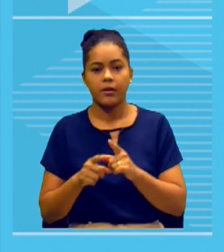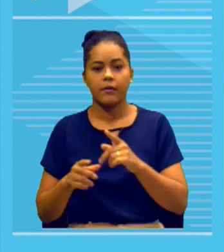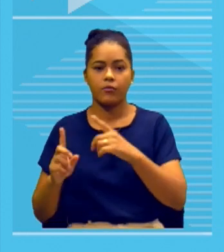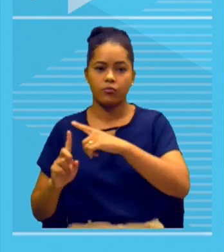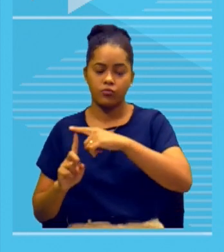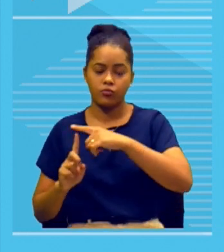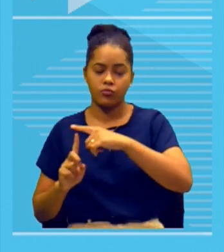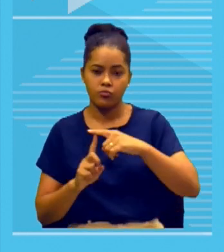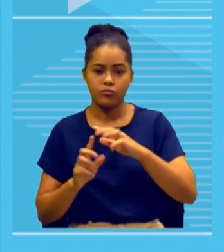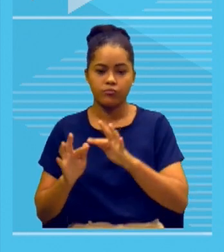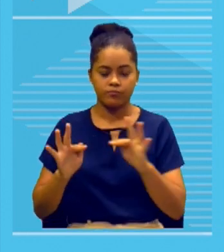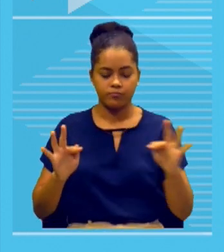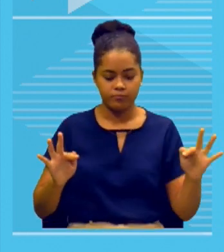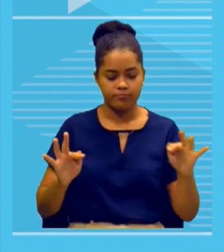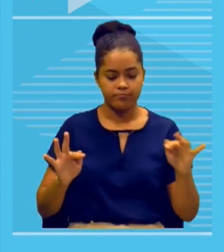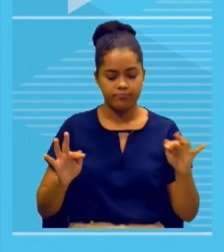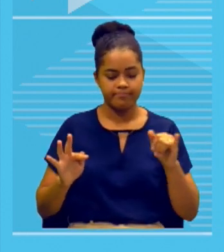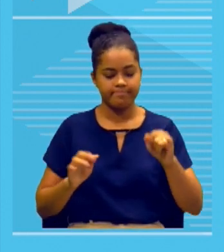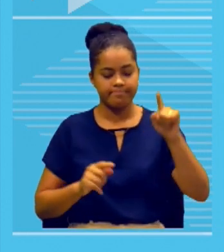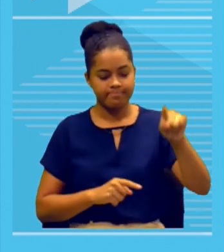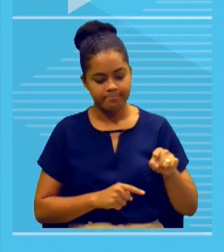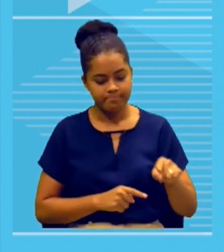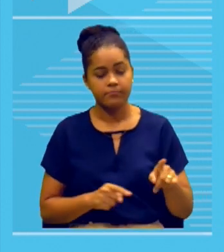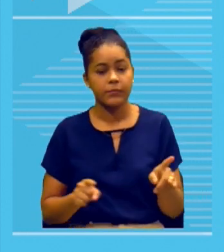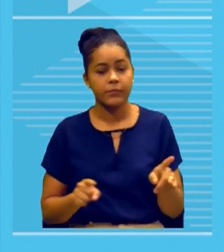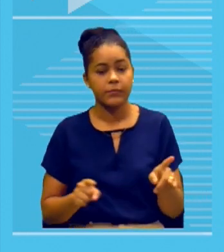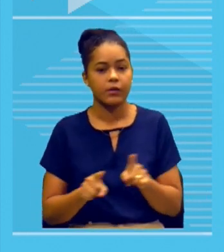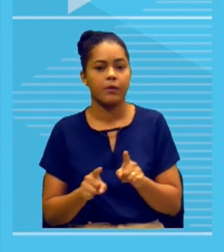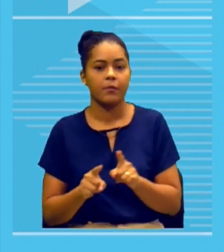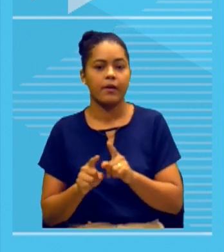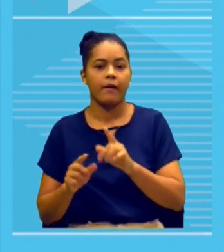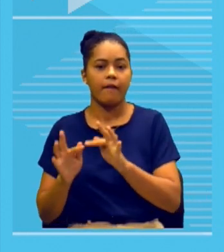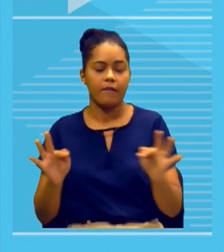e frase que exprime desejo